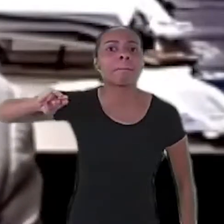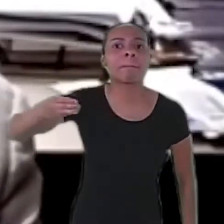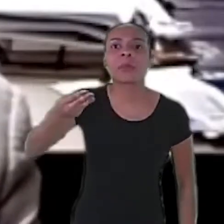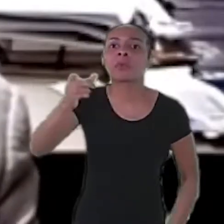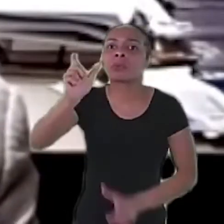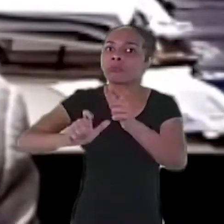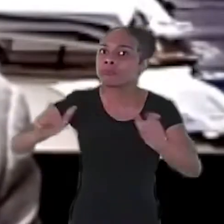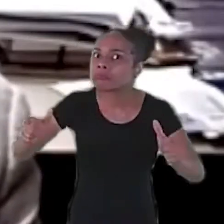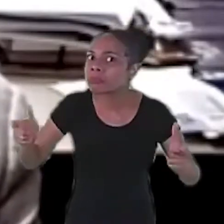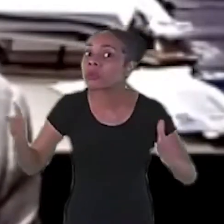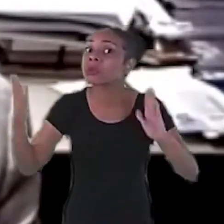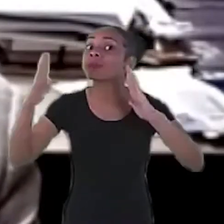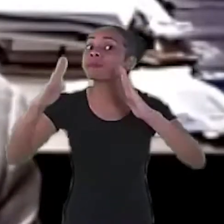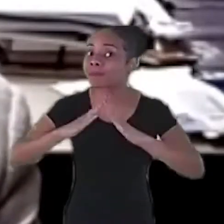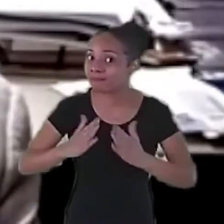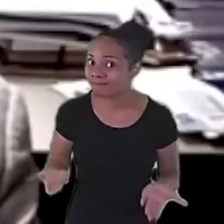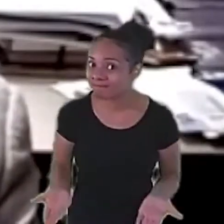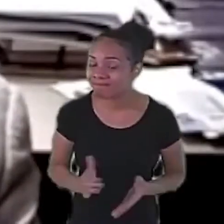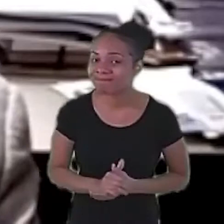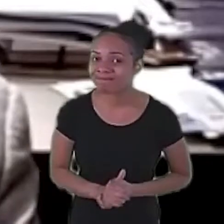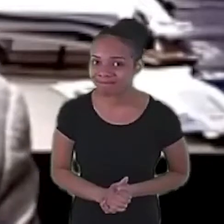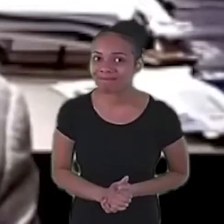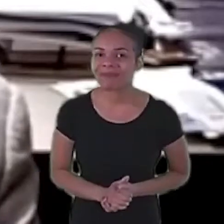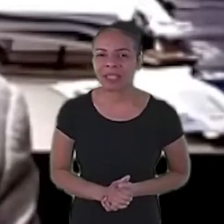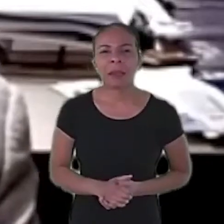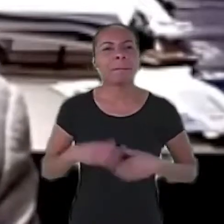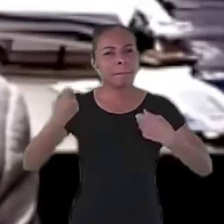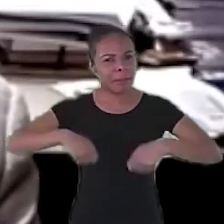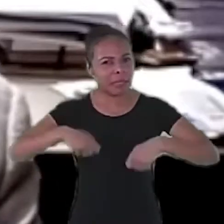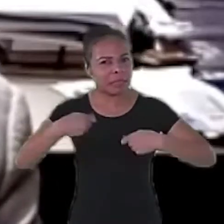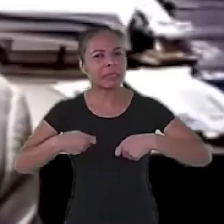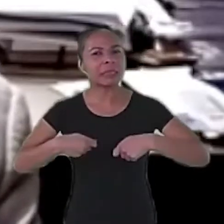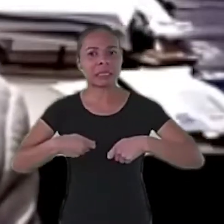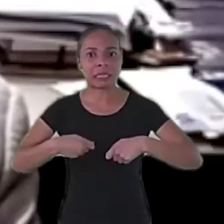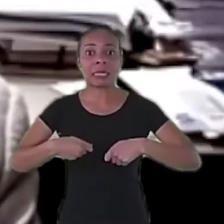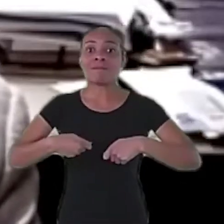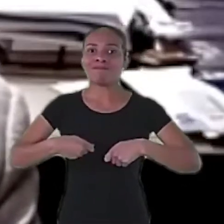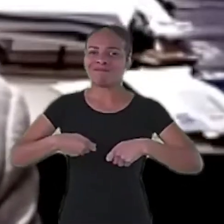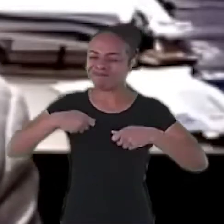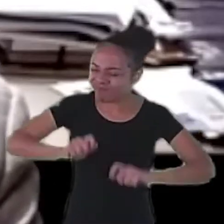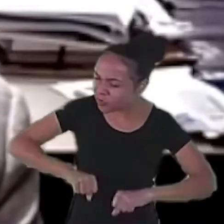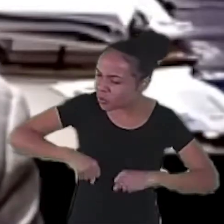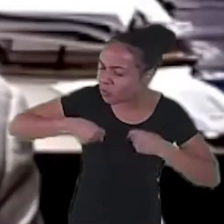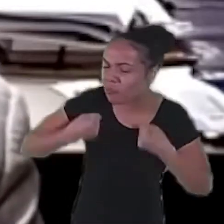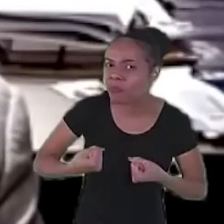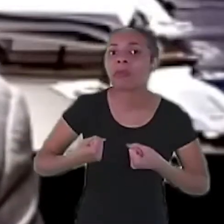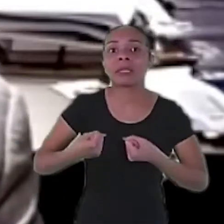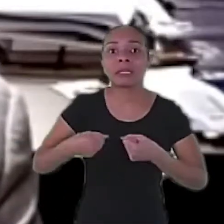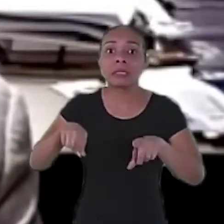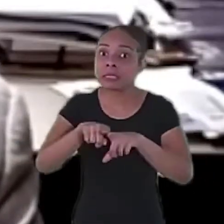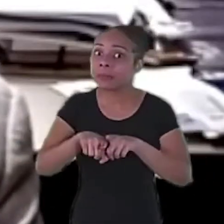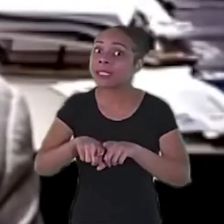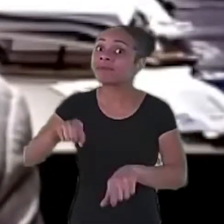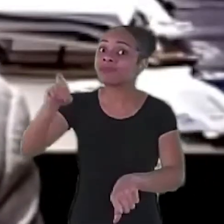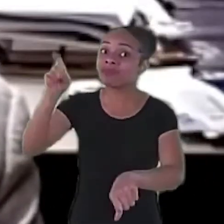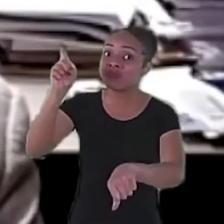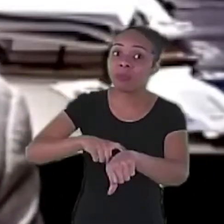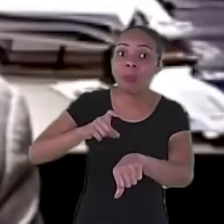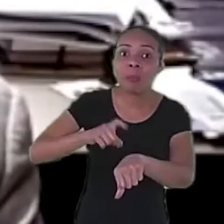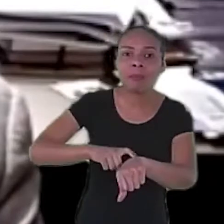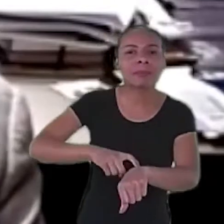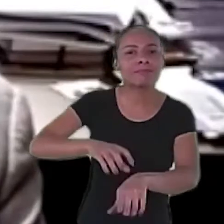vontade política, determinação e prazo para resolver. Então, são desafios que estão postos para o mundo